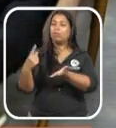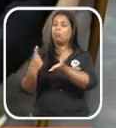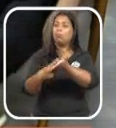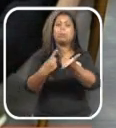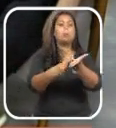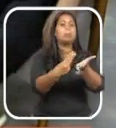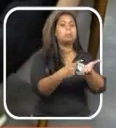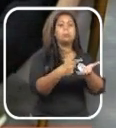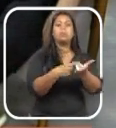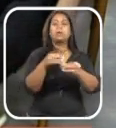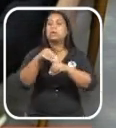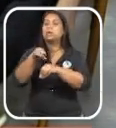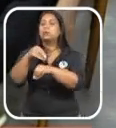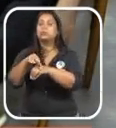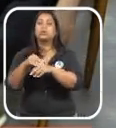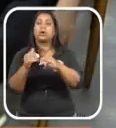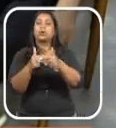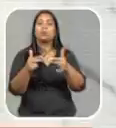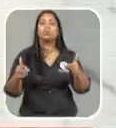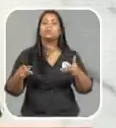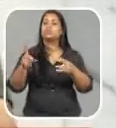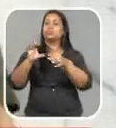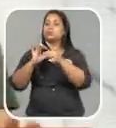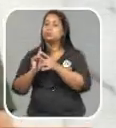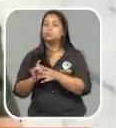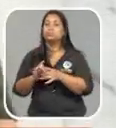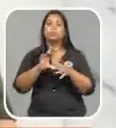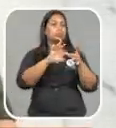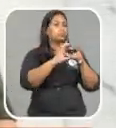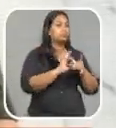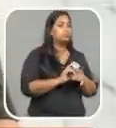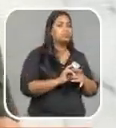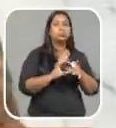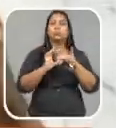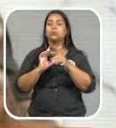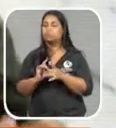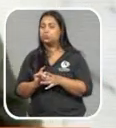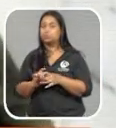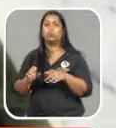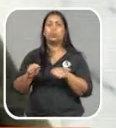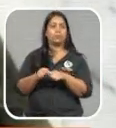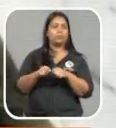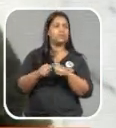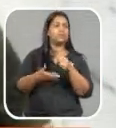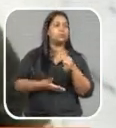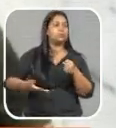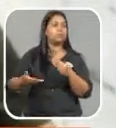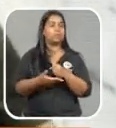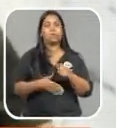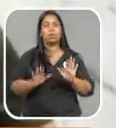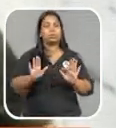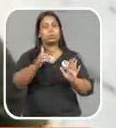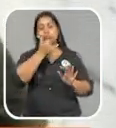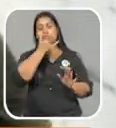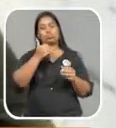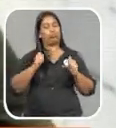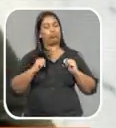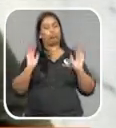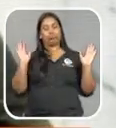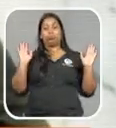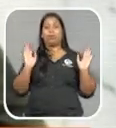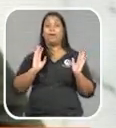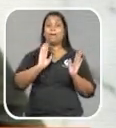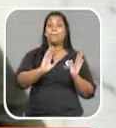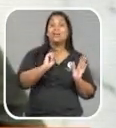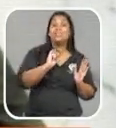a entidade que você é ligado, para fazer o seu proselitismo na sua base eleitoral, eu estou fora. Agora, se a gente for discutir aqui né,